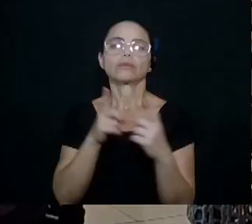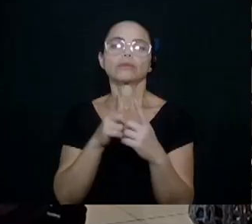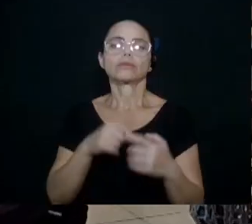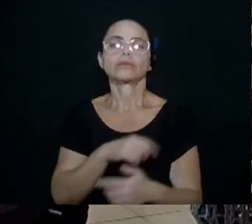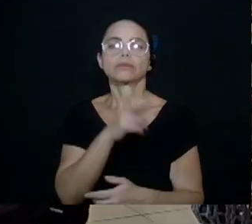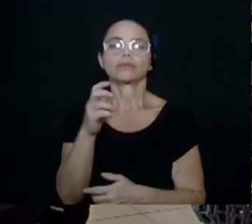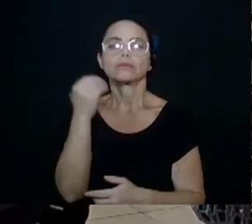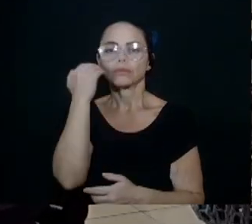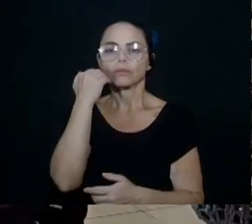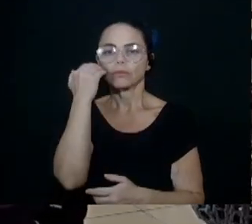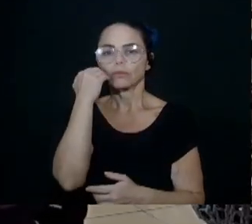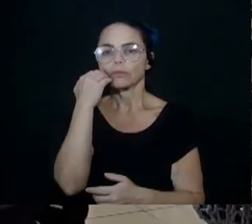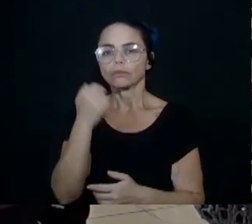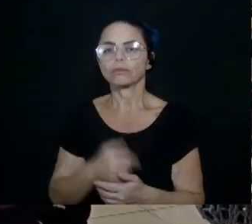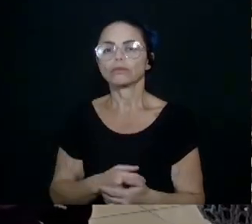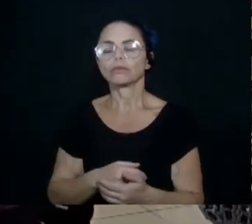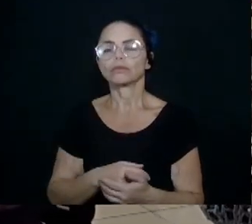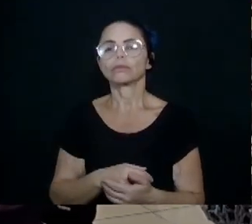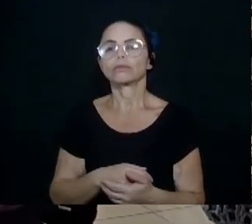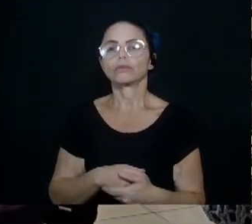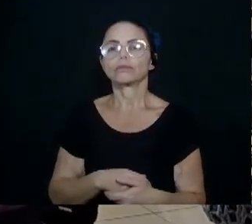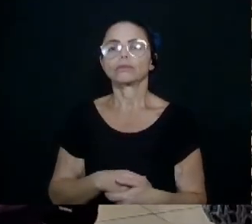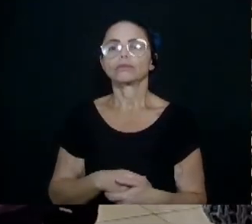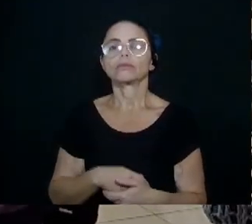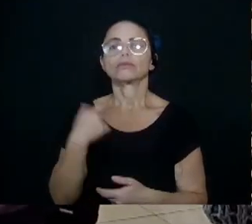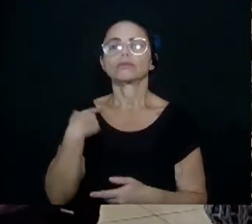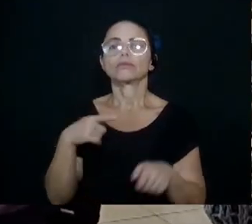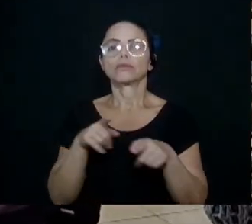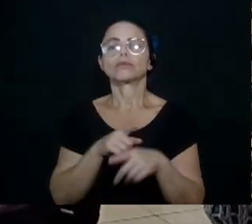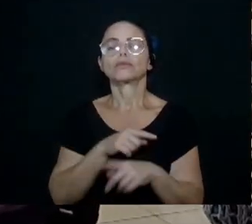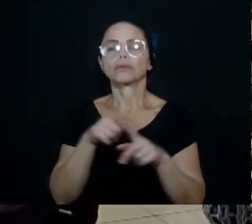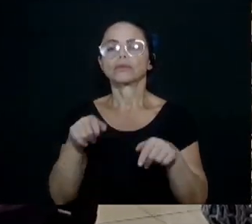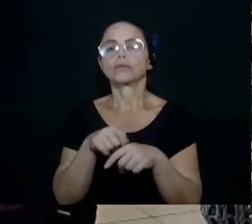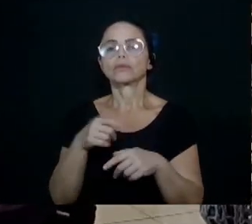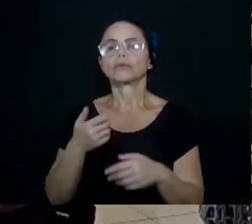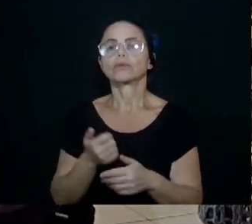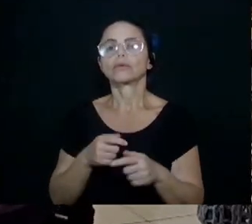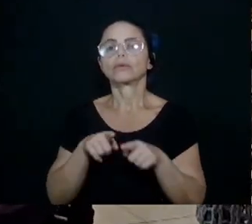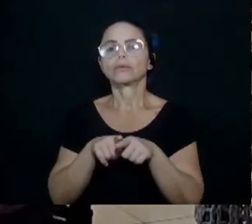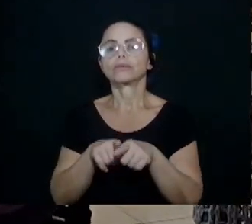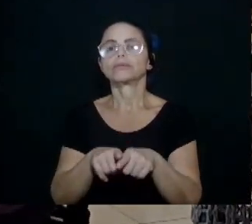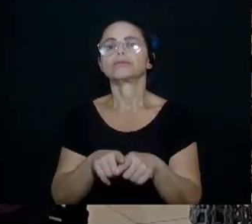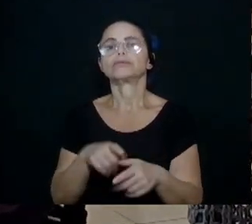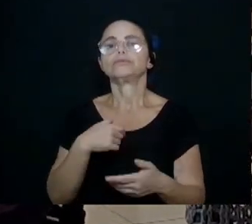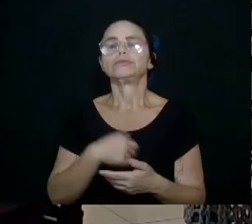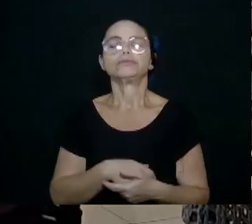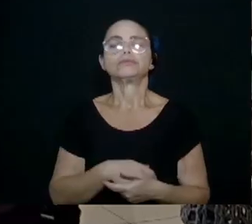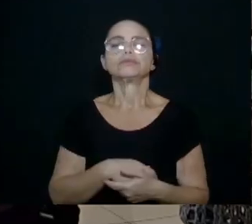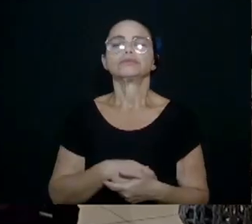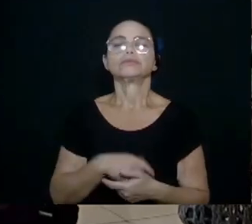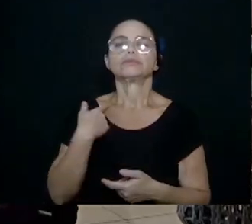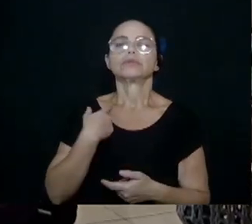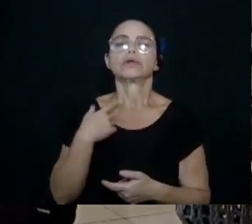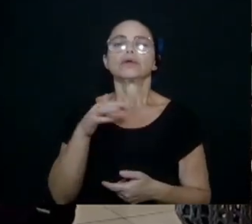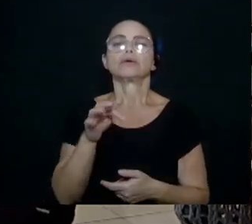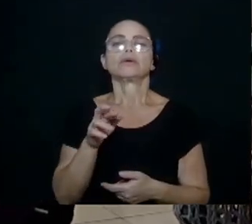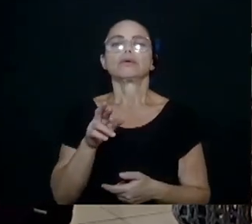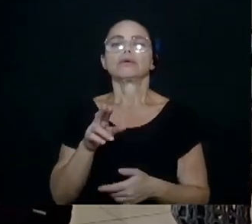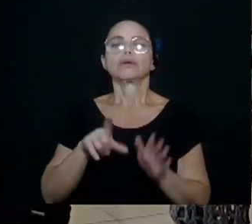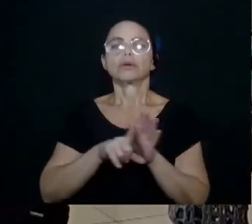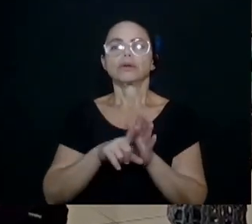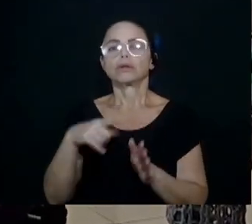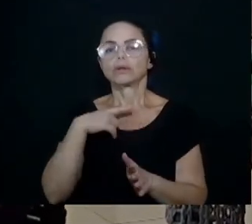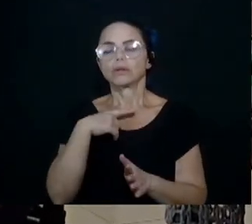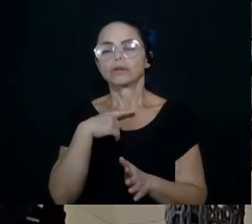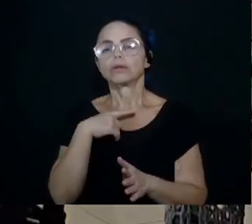pelo processo do salão parceiro. Isso, que é, inclusive, gente, uma lei que nós temos no